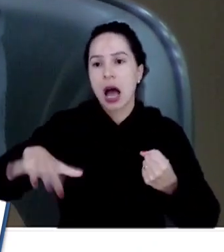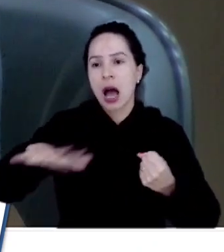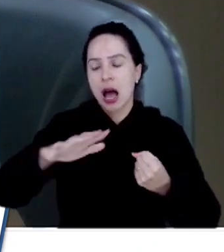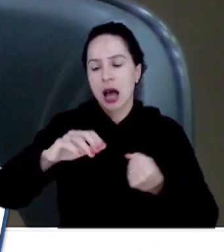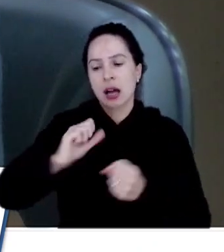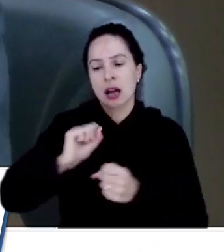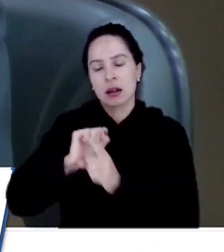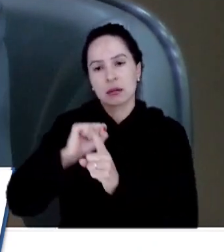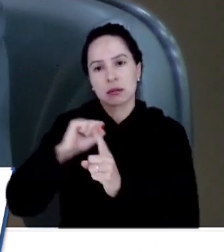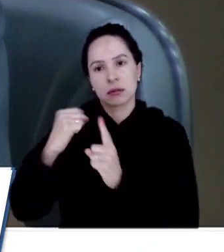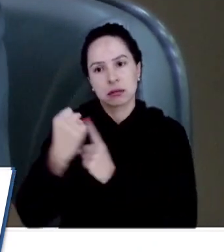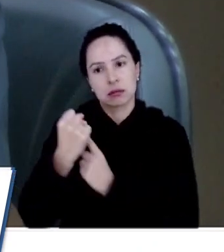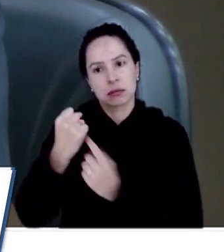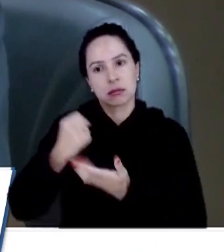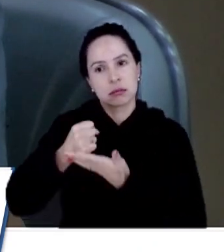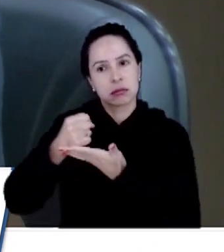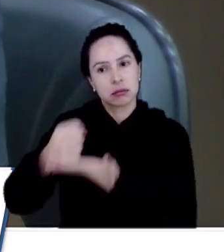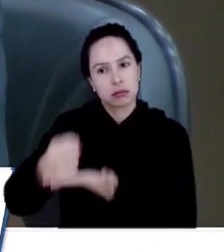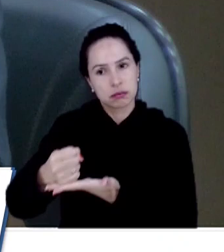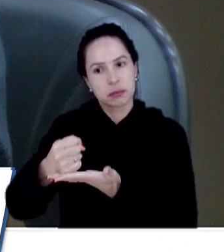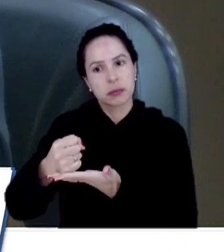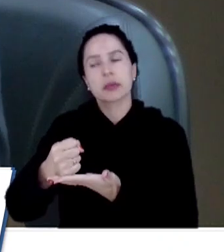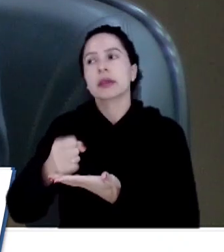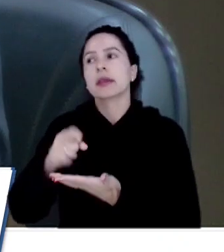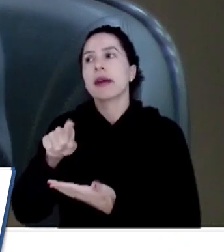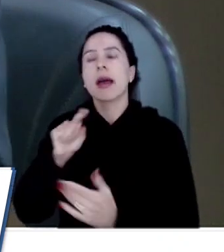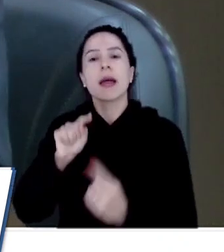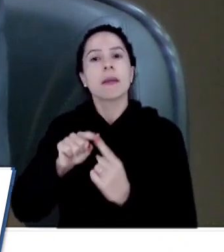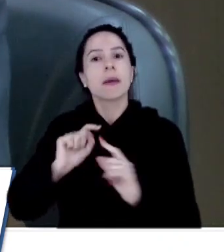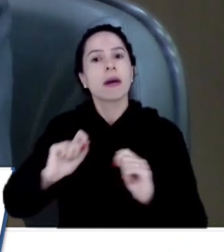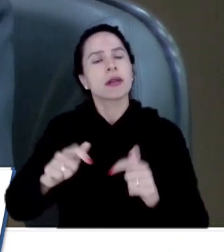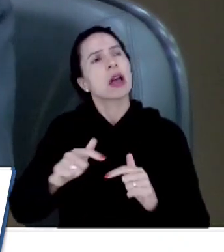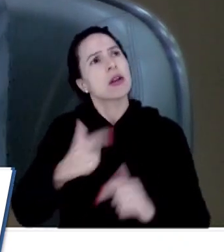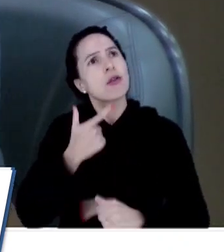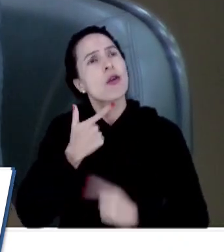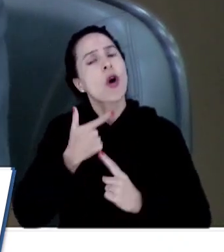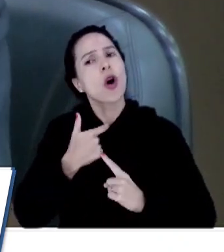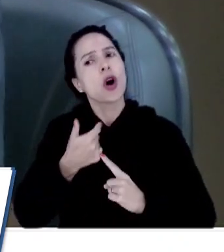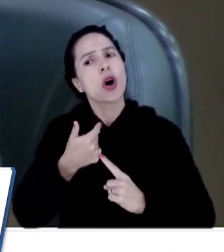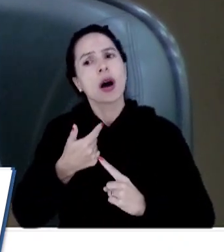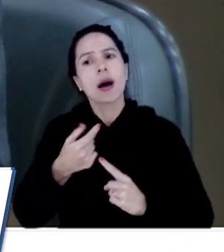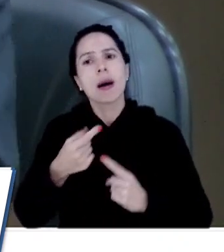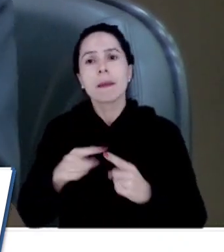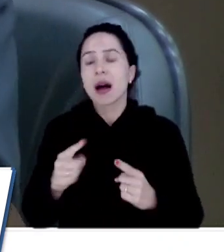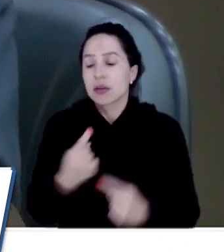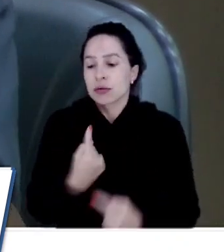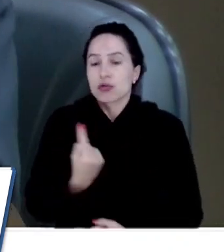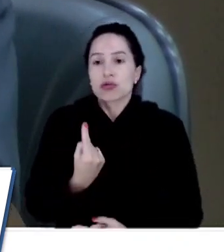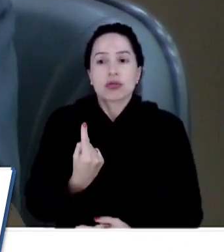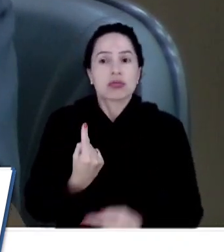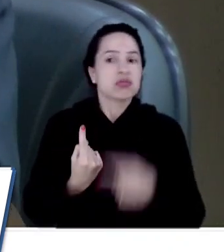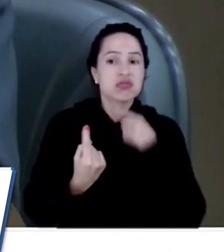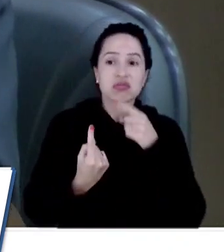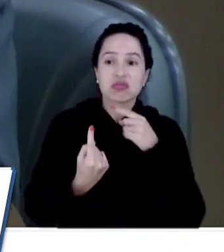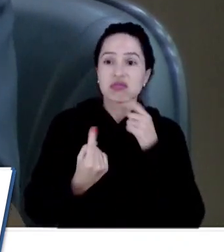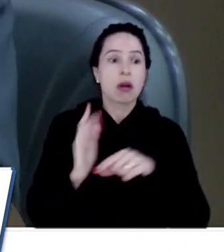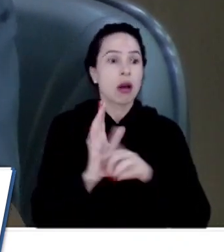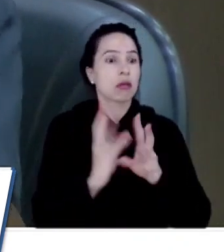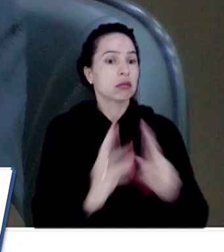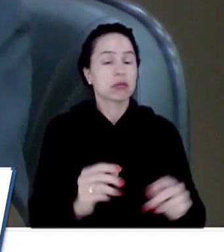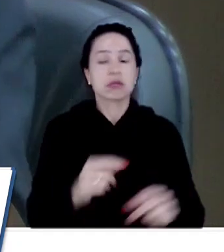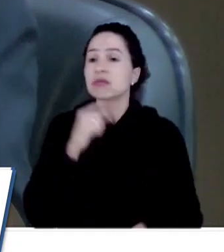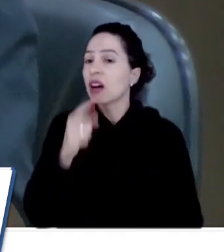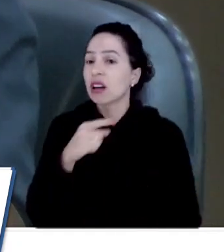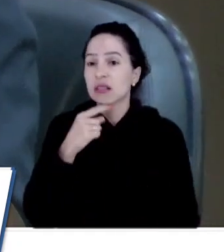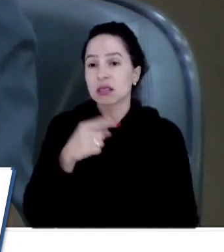assistência de atuar, ela é grande, mas ela sozinha não vai resolver. Ela não vai